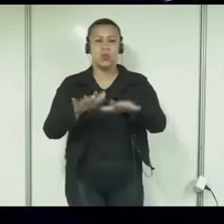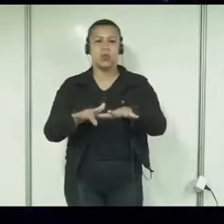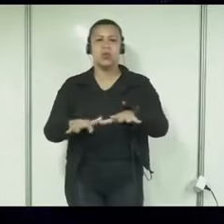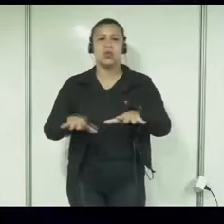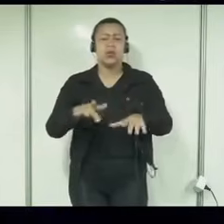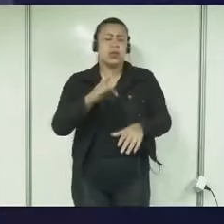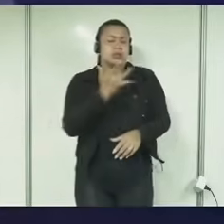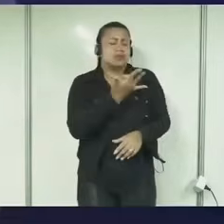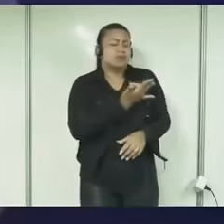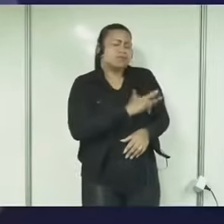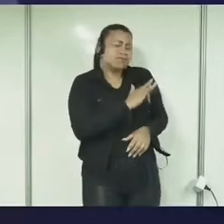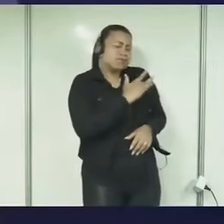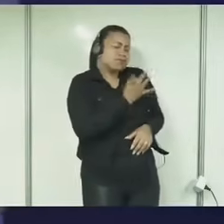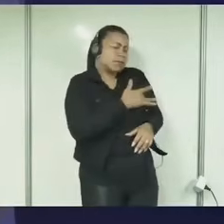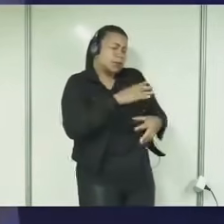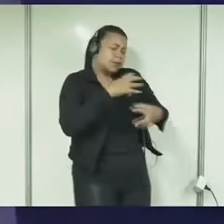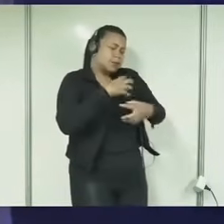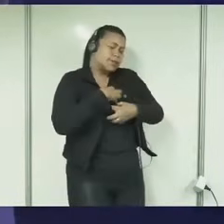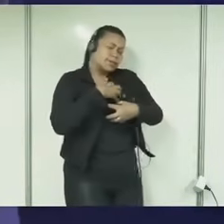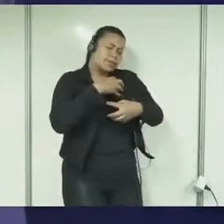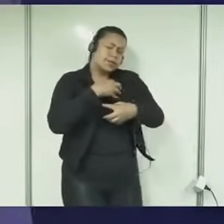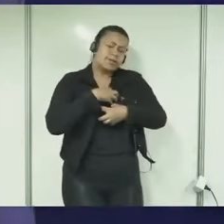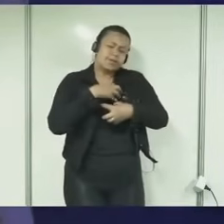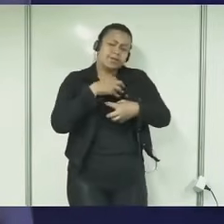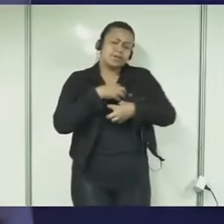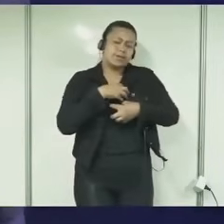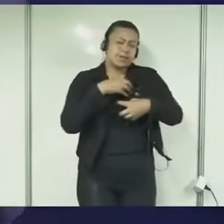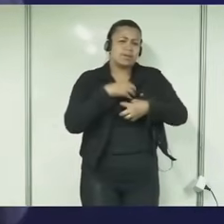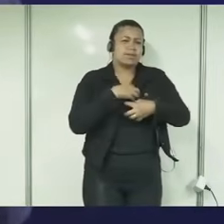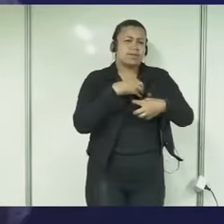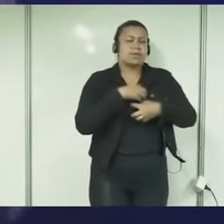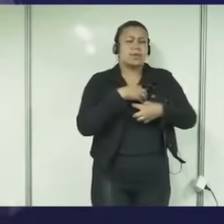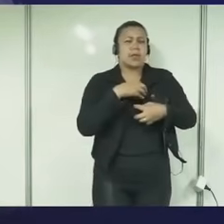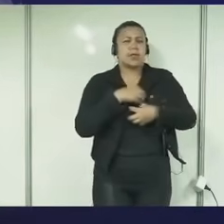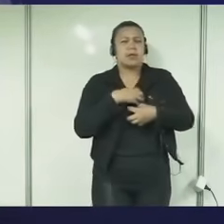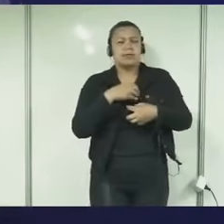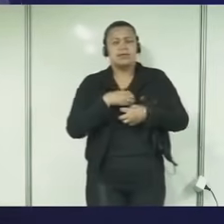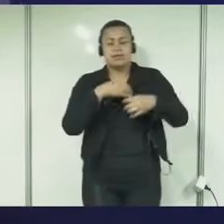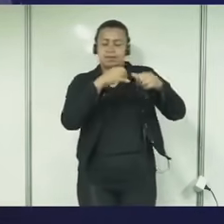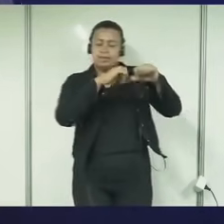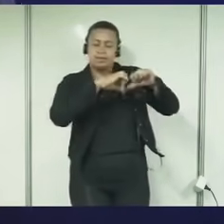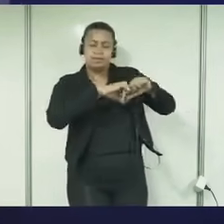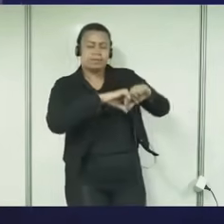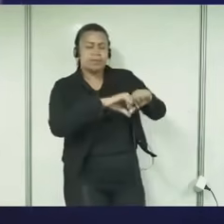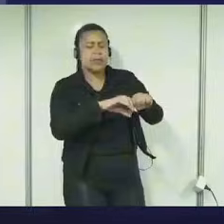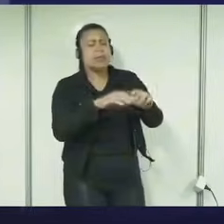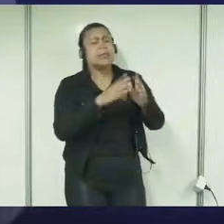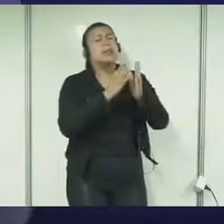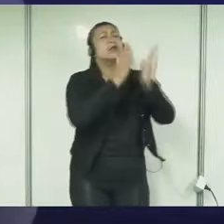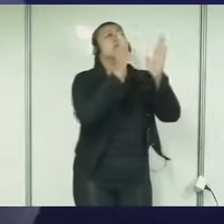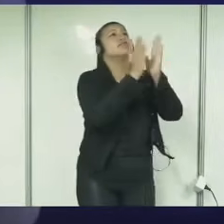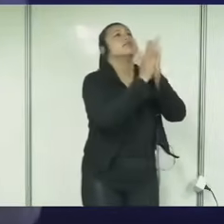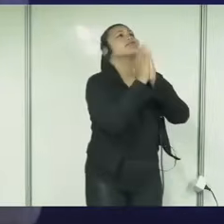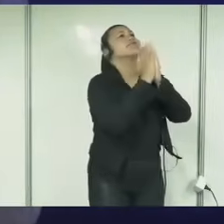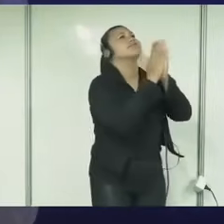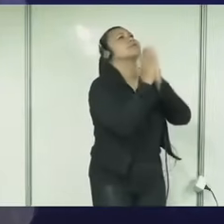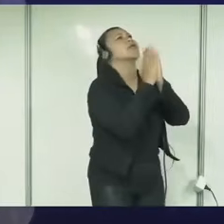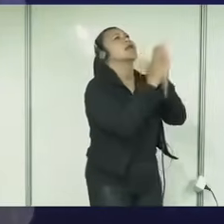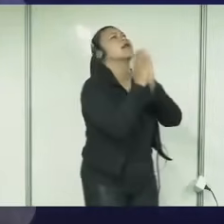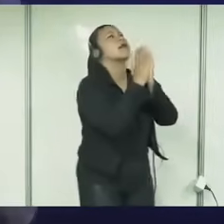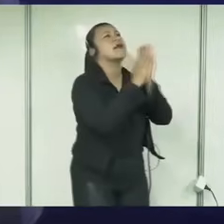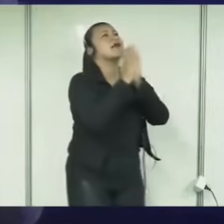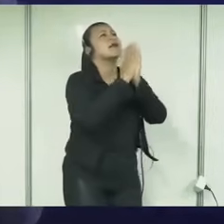medo me cercou e quis me afogar. Mas então